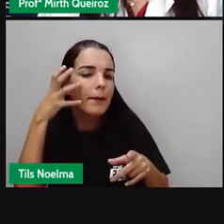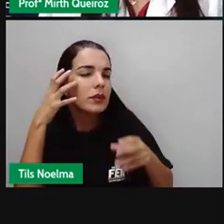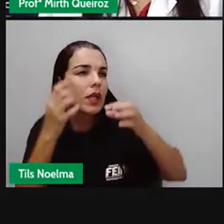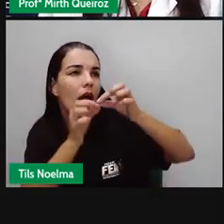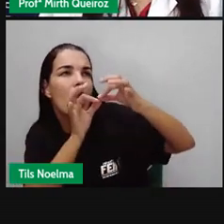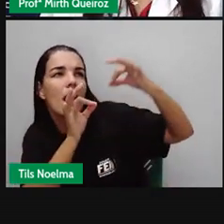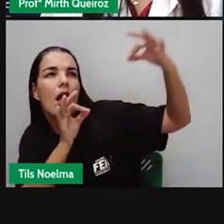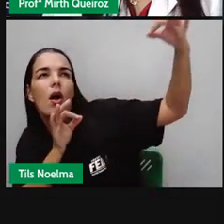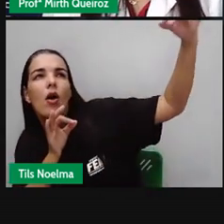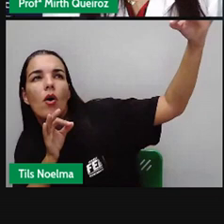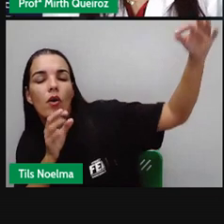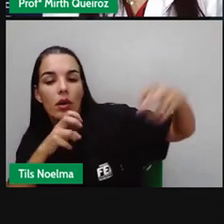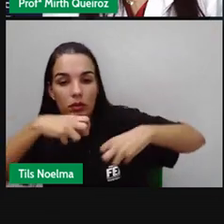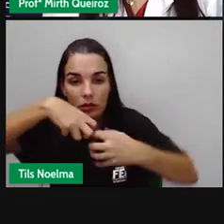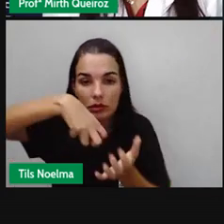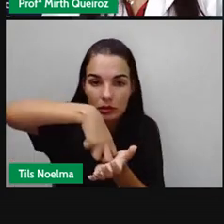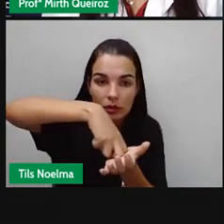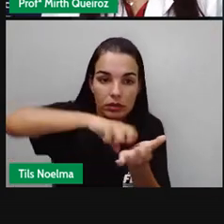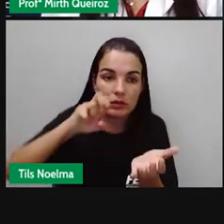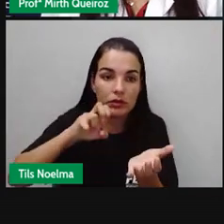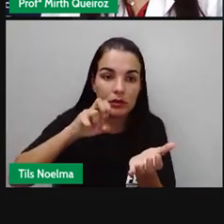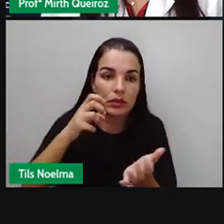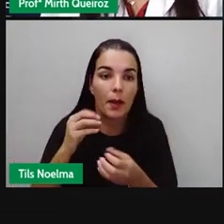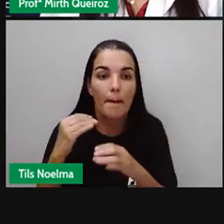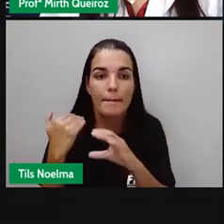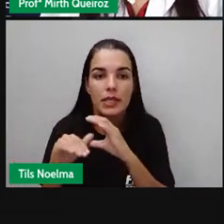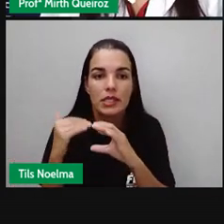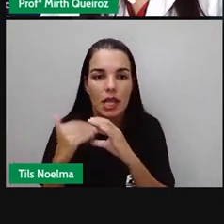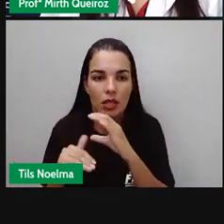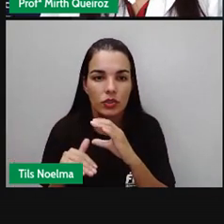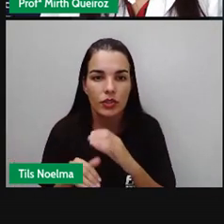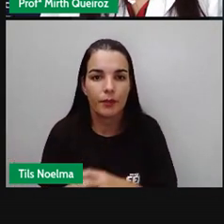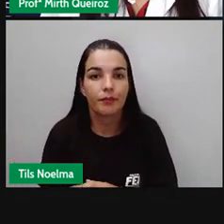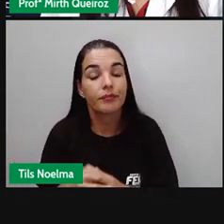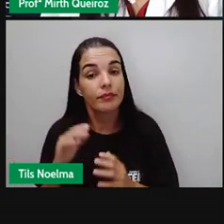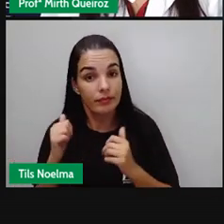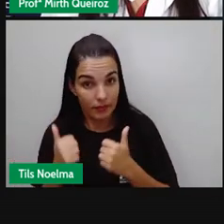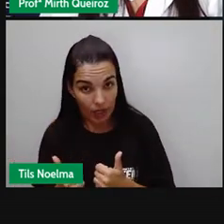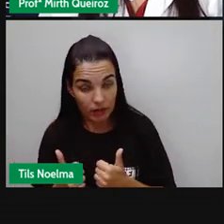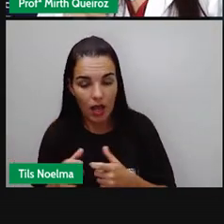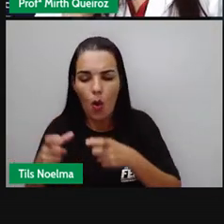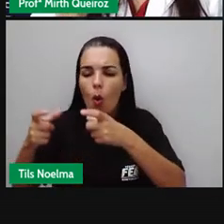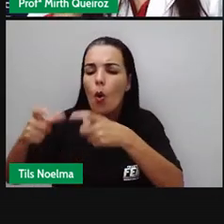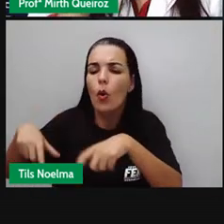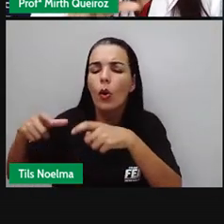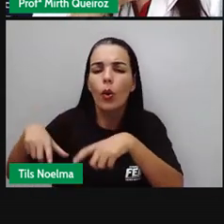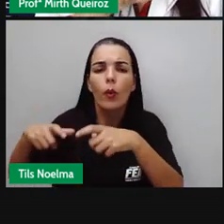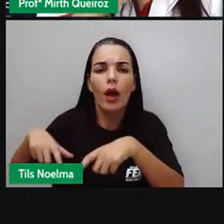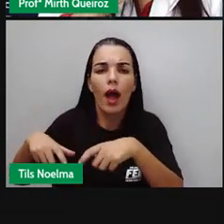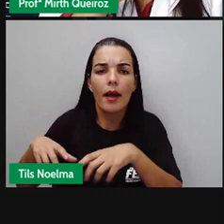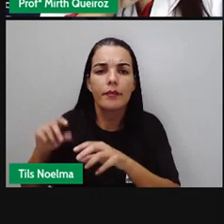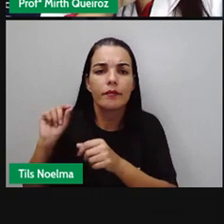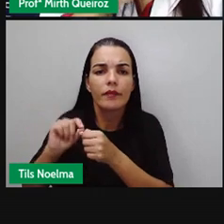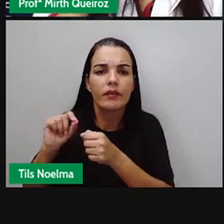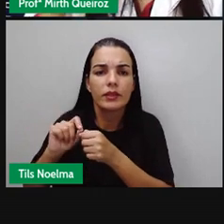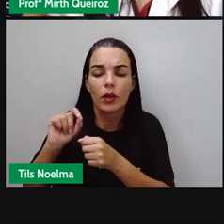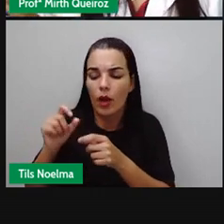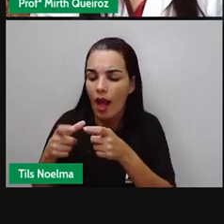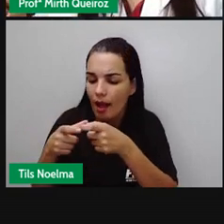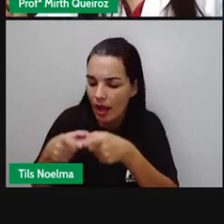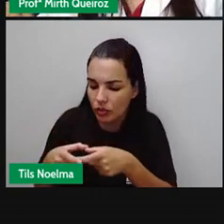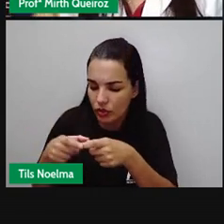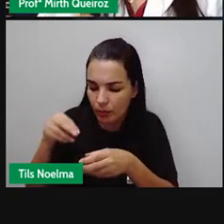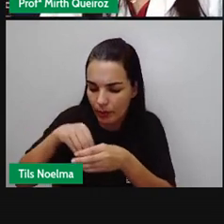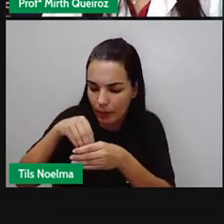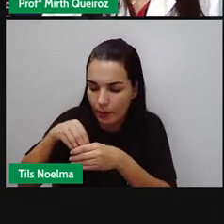distante, uma garrafa com uma mensagem. Lá em ponto de partida. Na caixinha que tem o nome ou